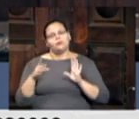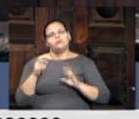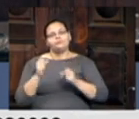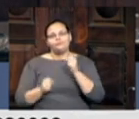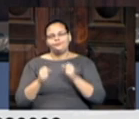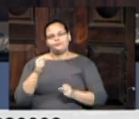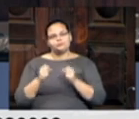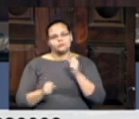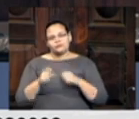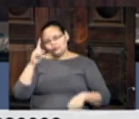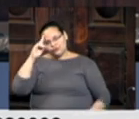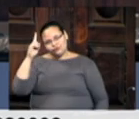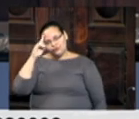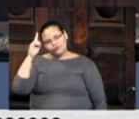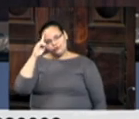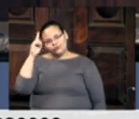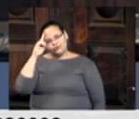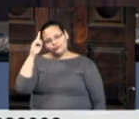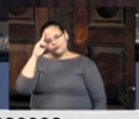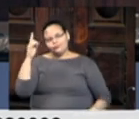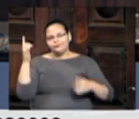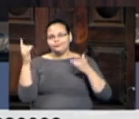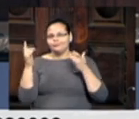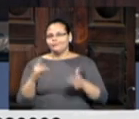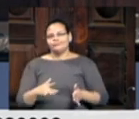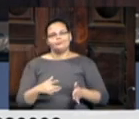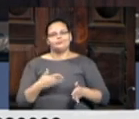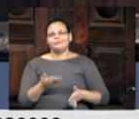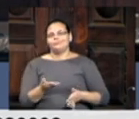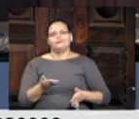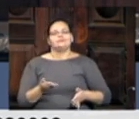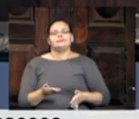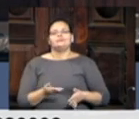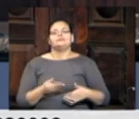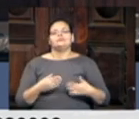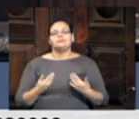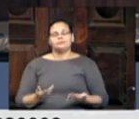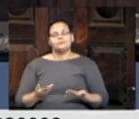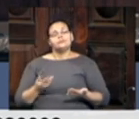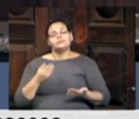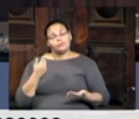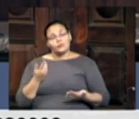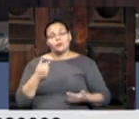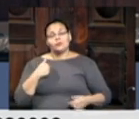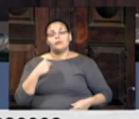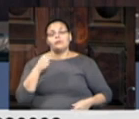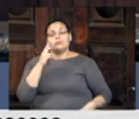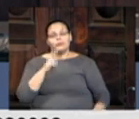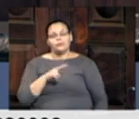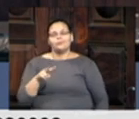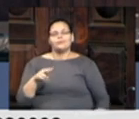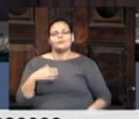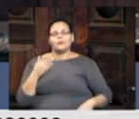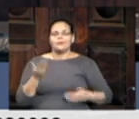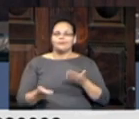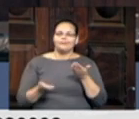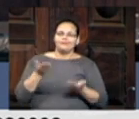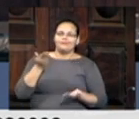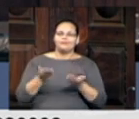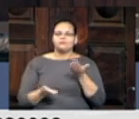Dias mofando lá e pagando multa no depósito. E a gente via esse